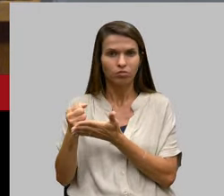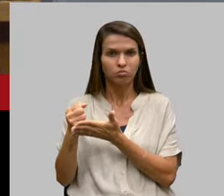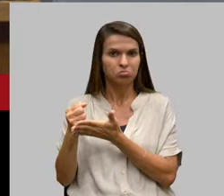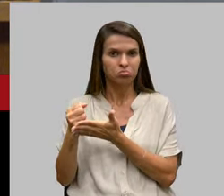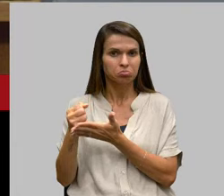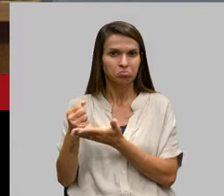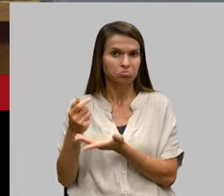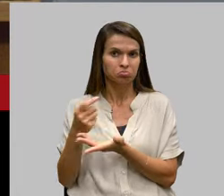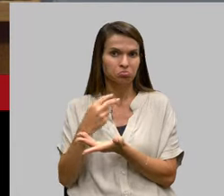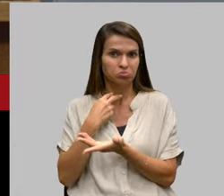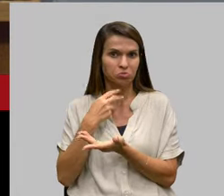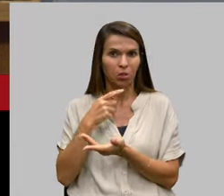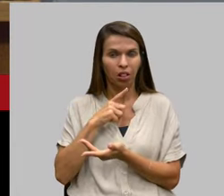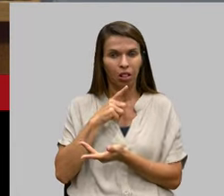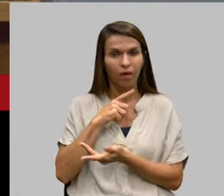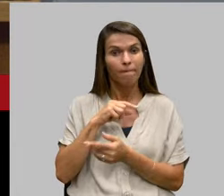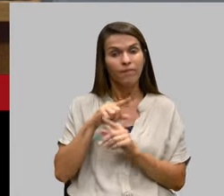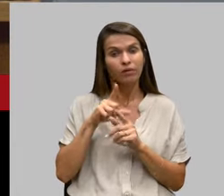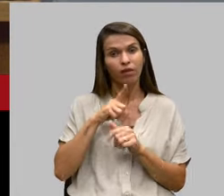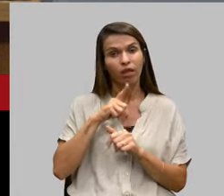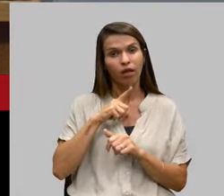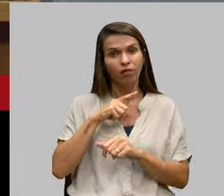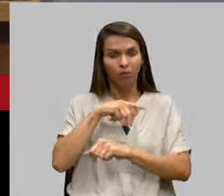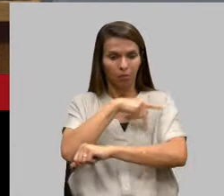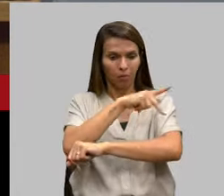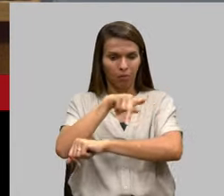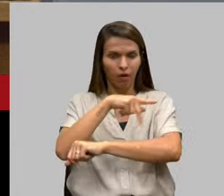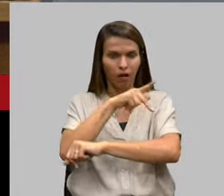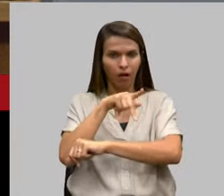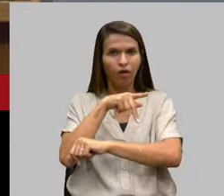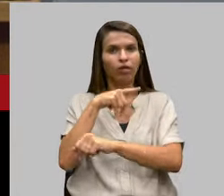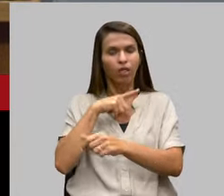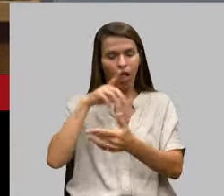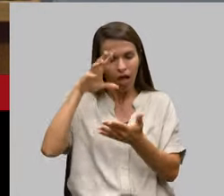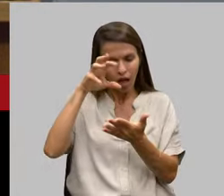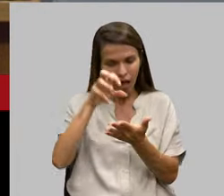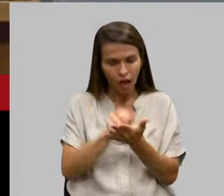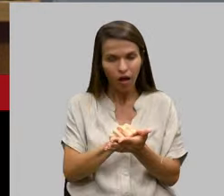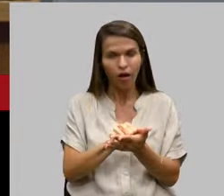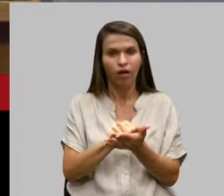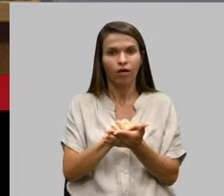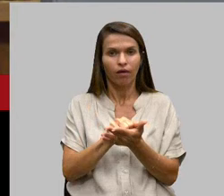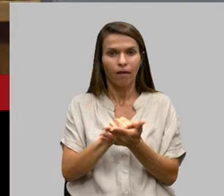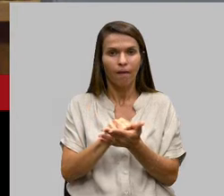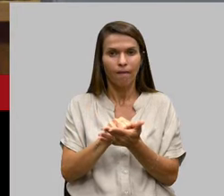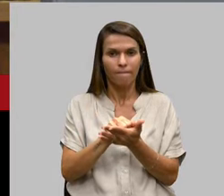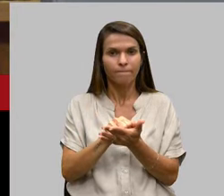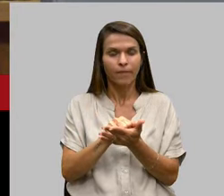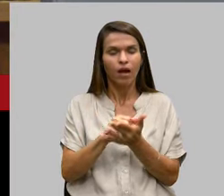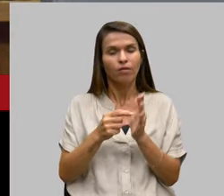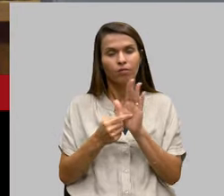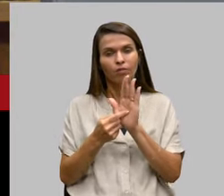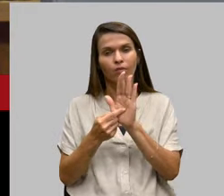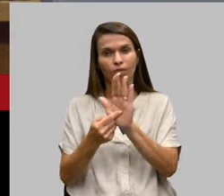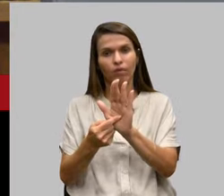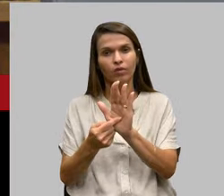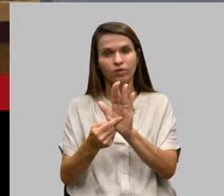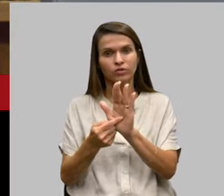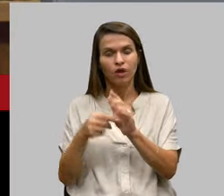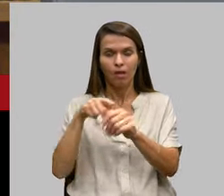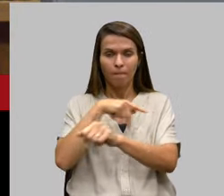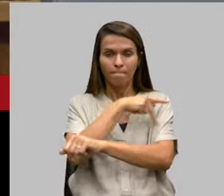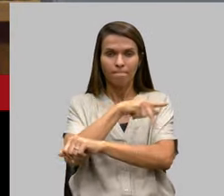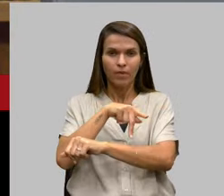então é uma praça vai ser Praça sempre tá escrito Tá gravado lá tá no plano do aí aparece lá e passa a praça